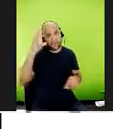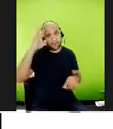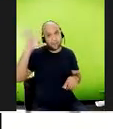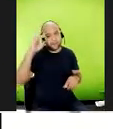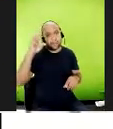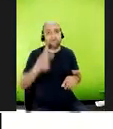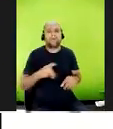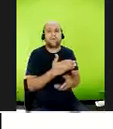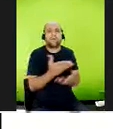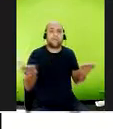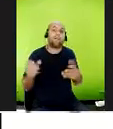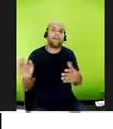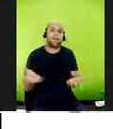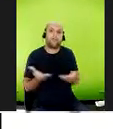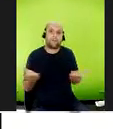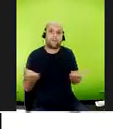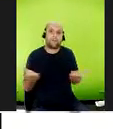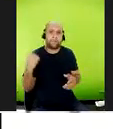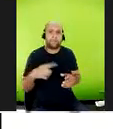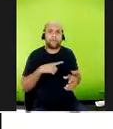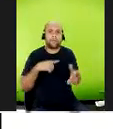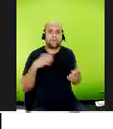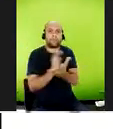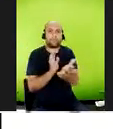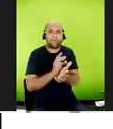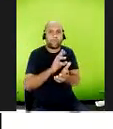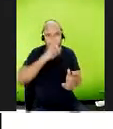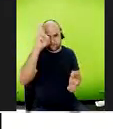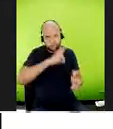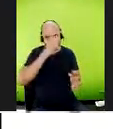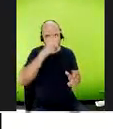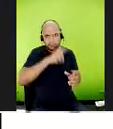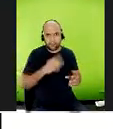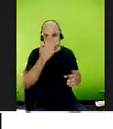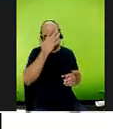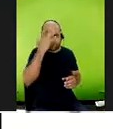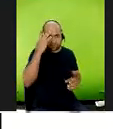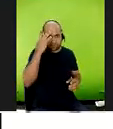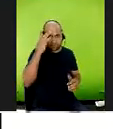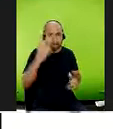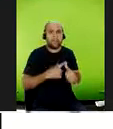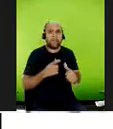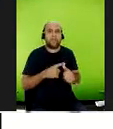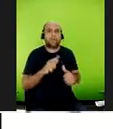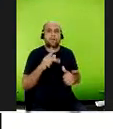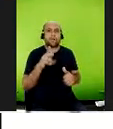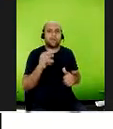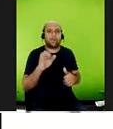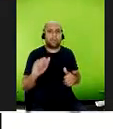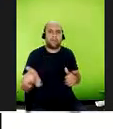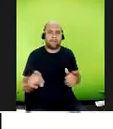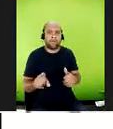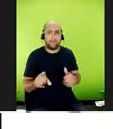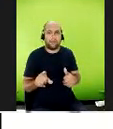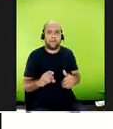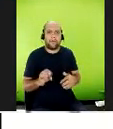vocês não só agora né a gente tem aqui o grupo muito forte de pessoas que estão aí ou na primeira graduação para entrar no mercado de trabalho muita